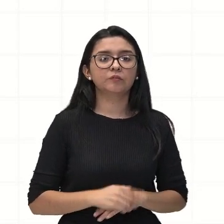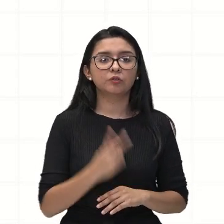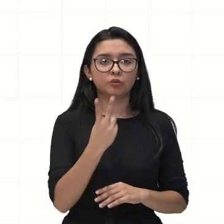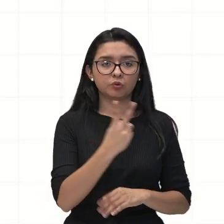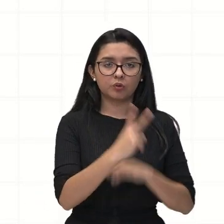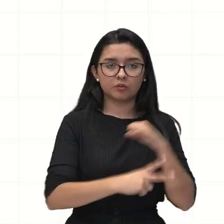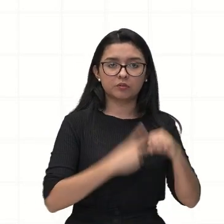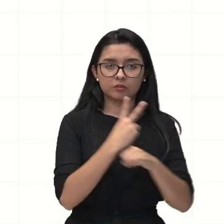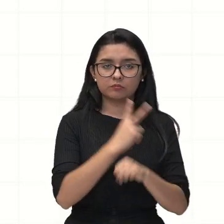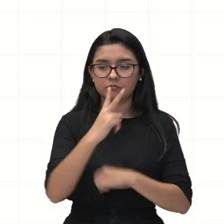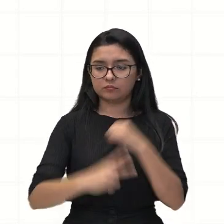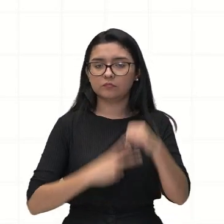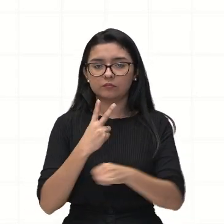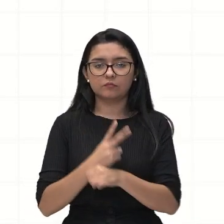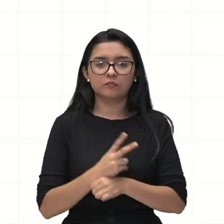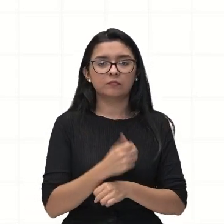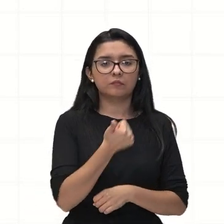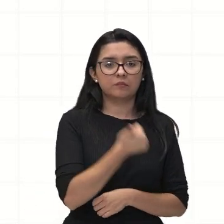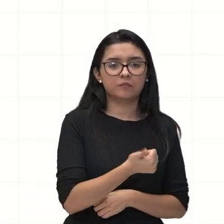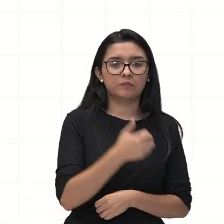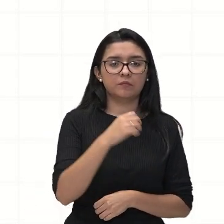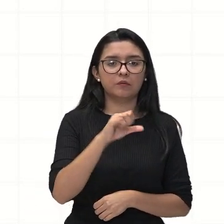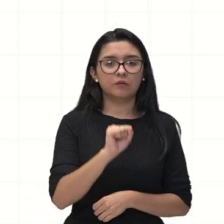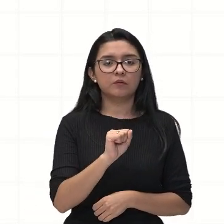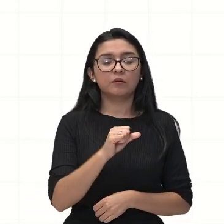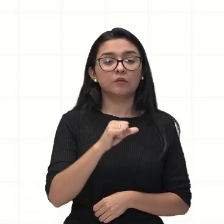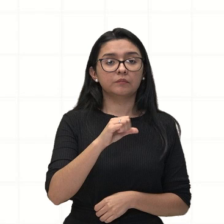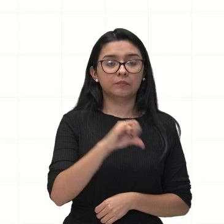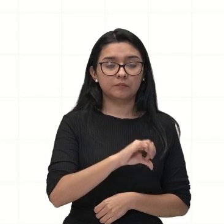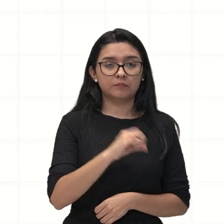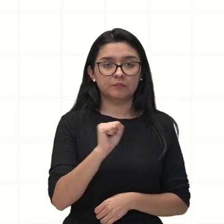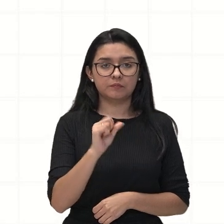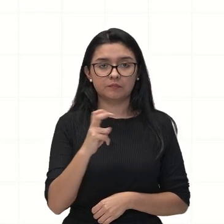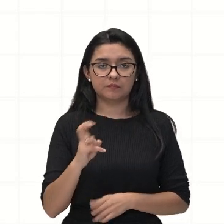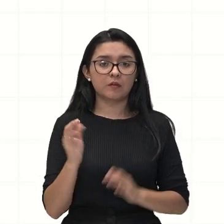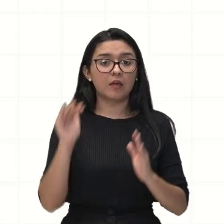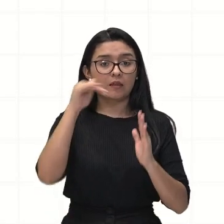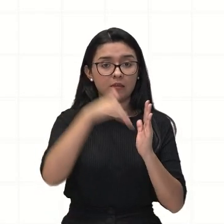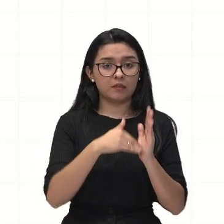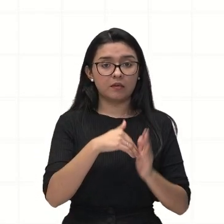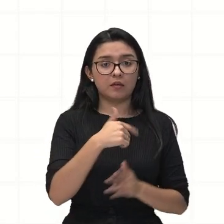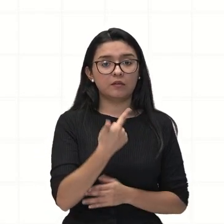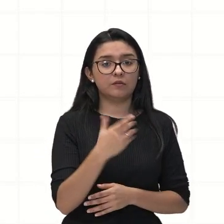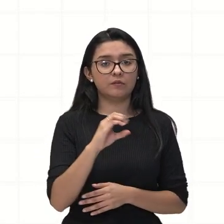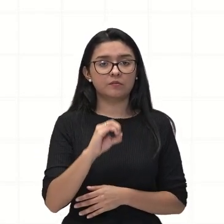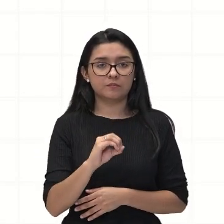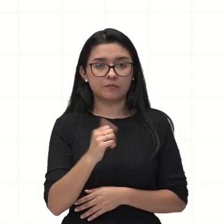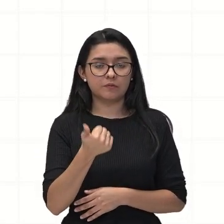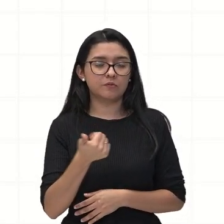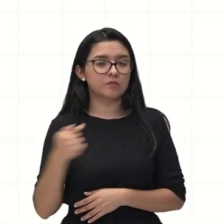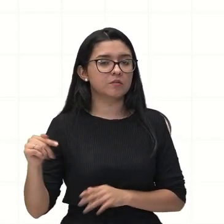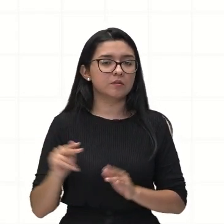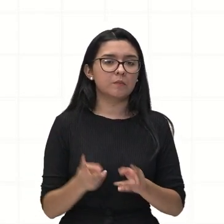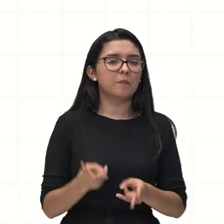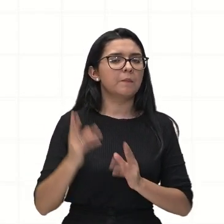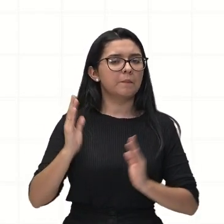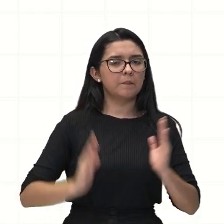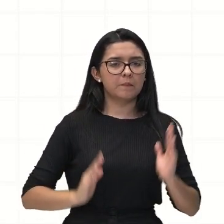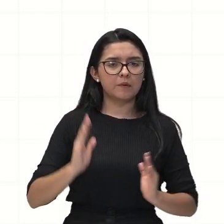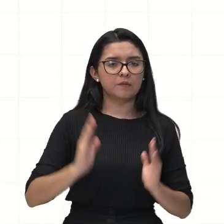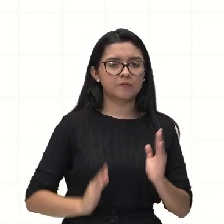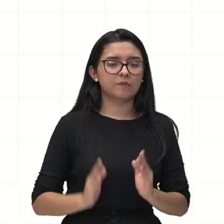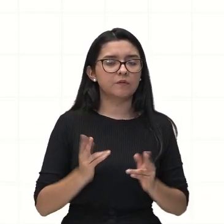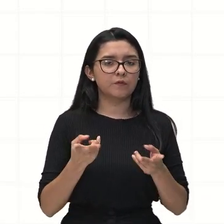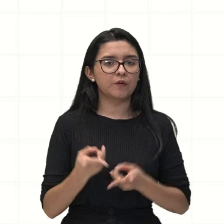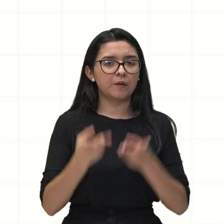desde 1985 a 2017. Então, olha só, o período em que foi observado esse fenômeno